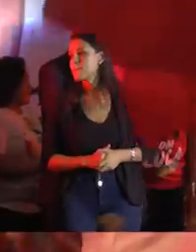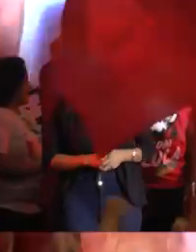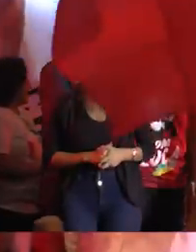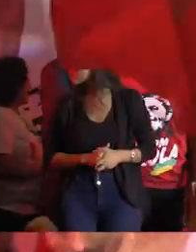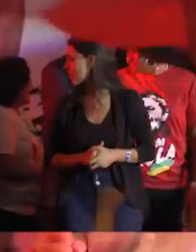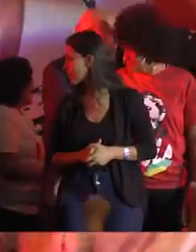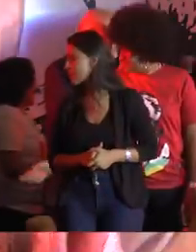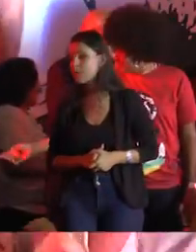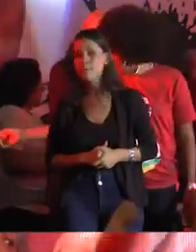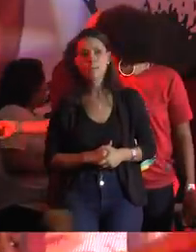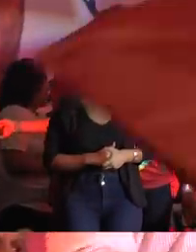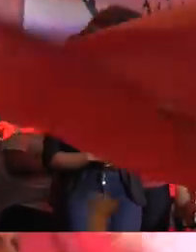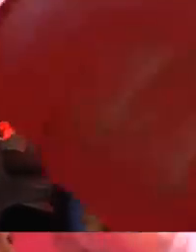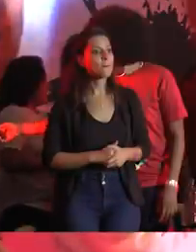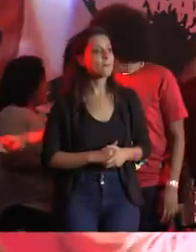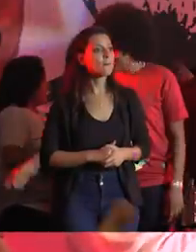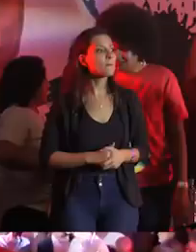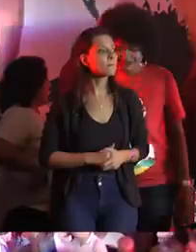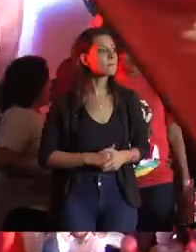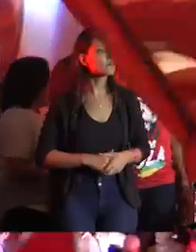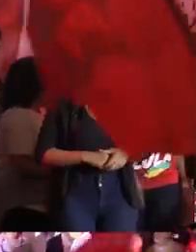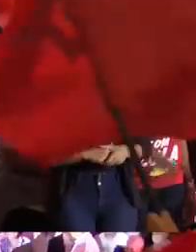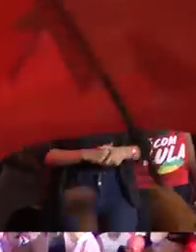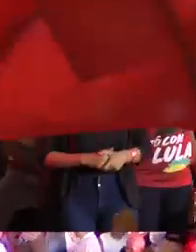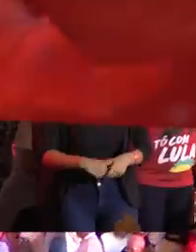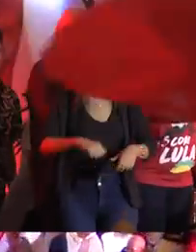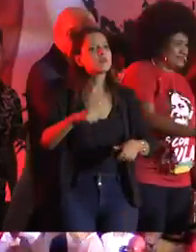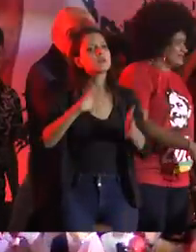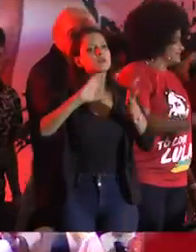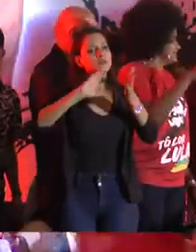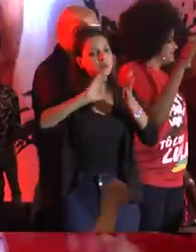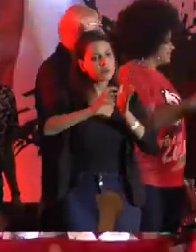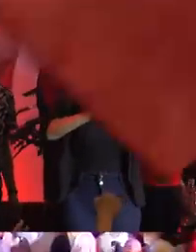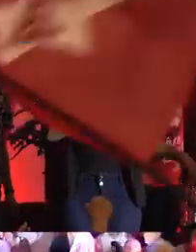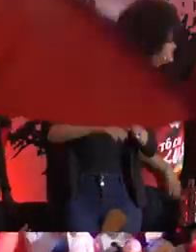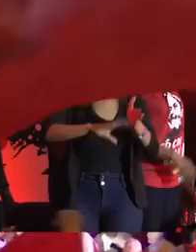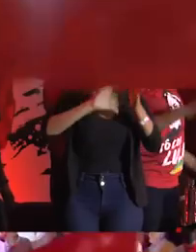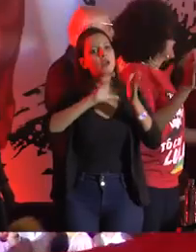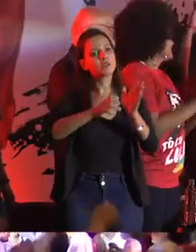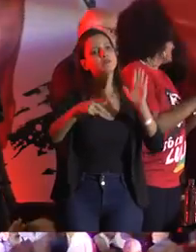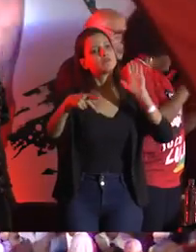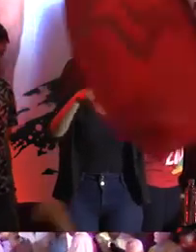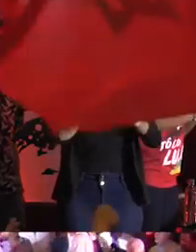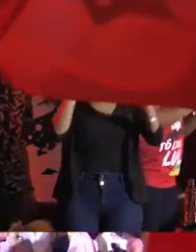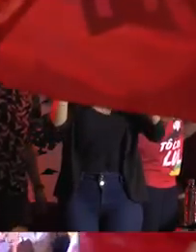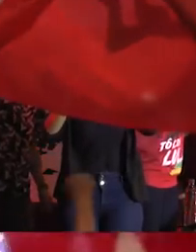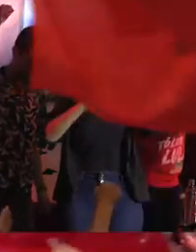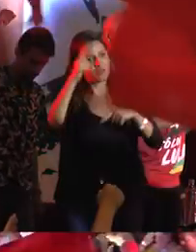Partido.